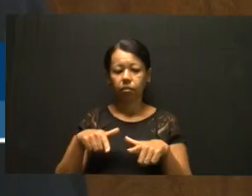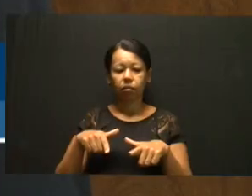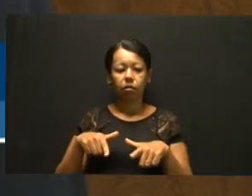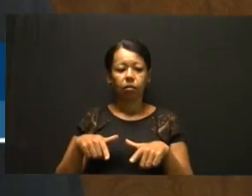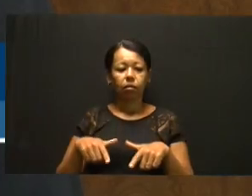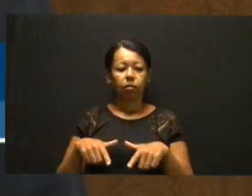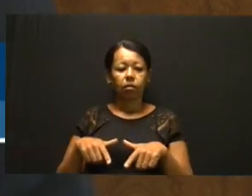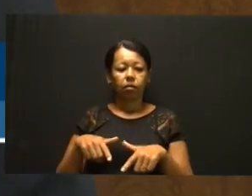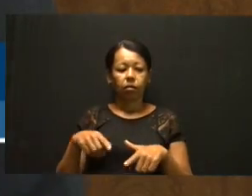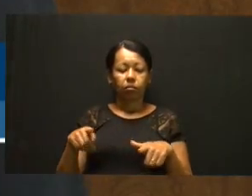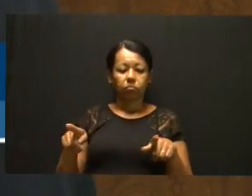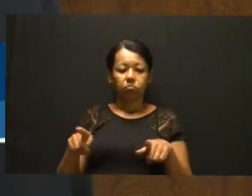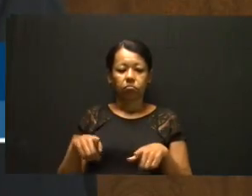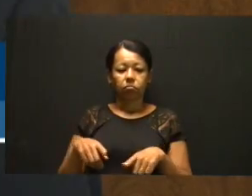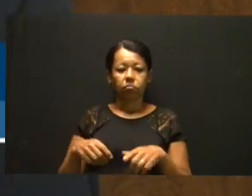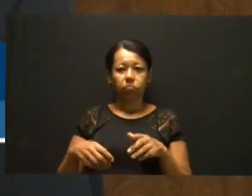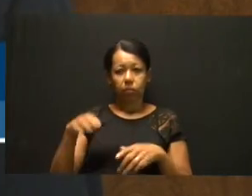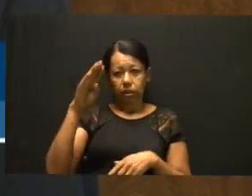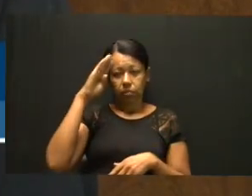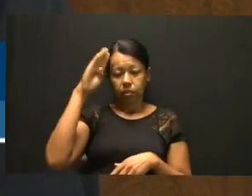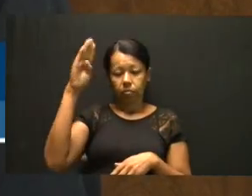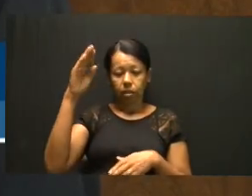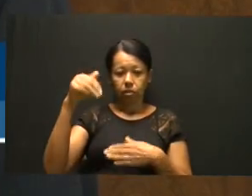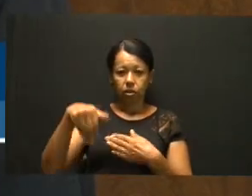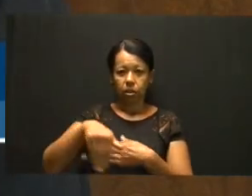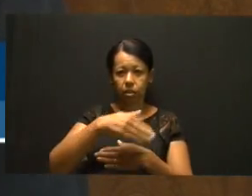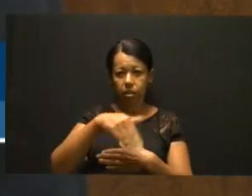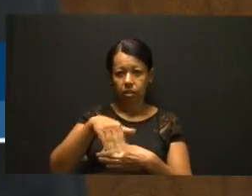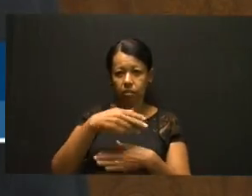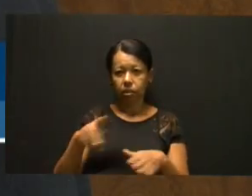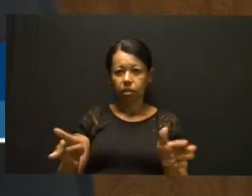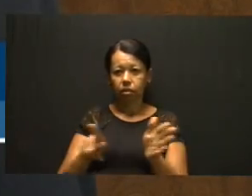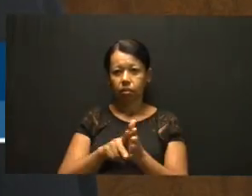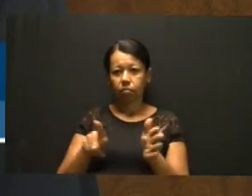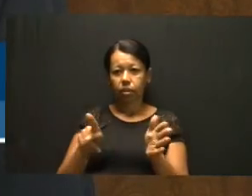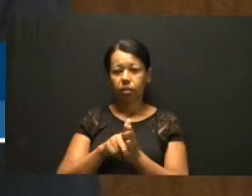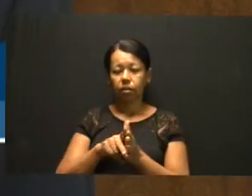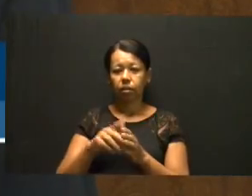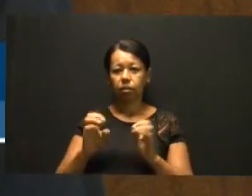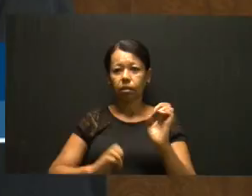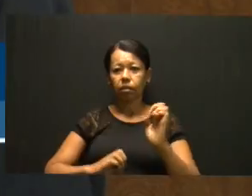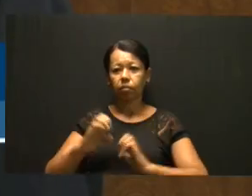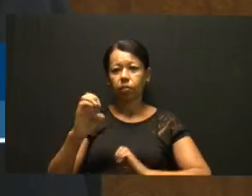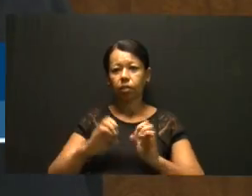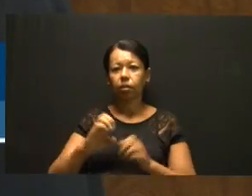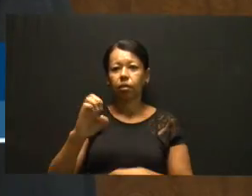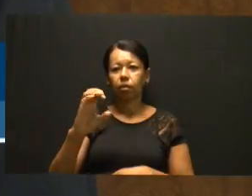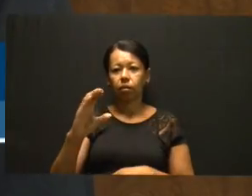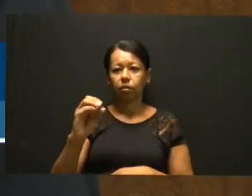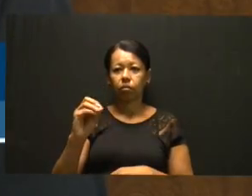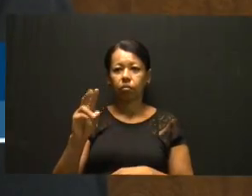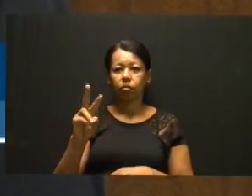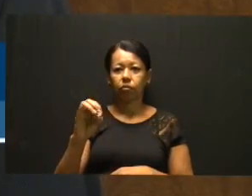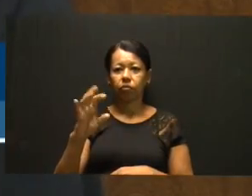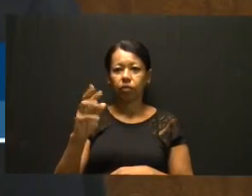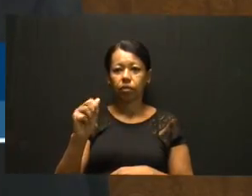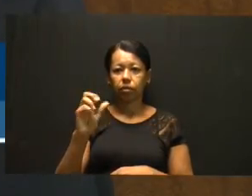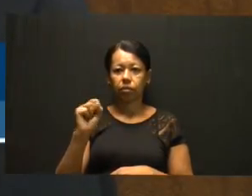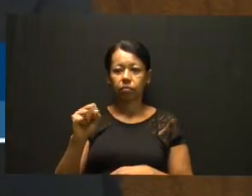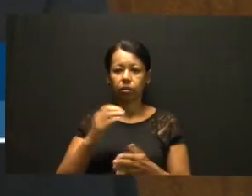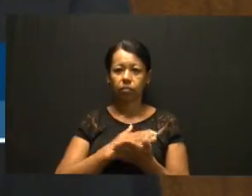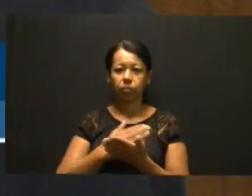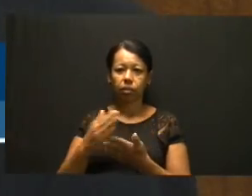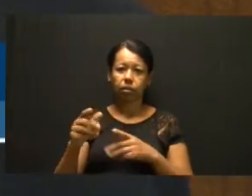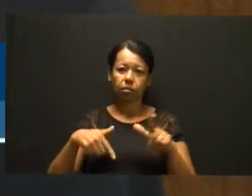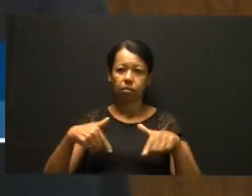visando principalmente a questão das vias que pertence à empresa, à concessionária Ecovias. E vamos começar os trabalhos,